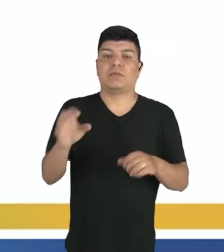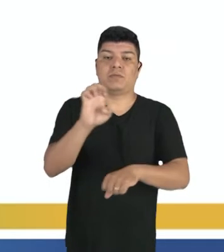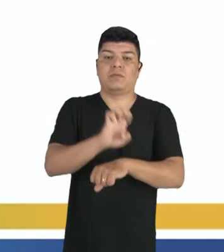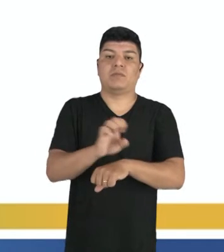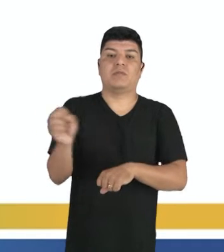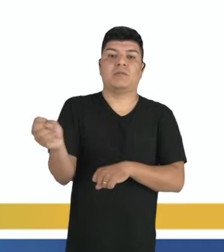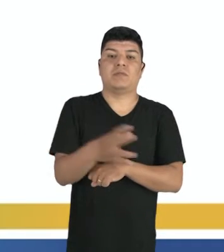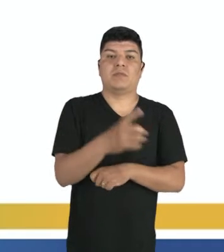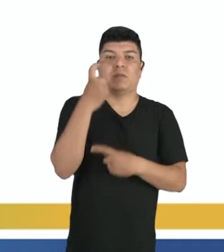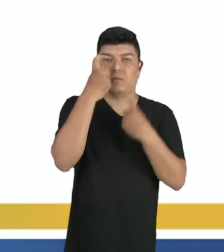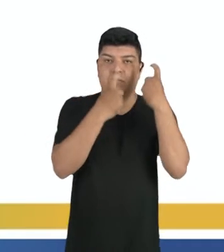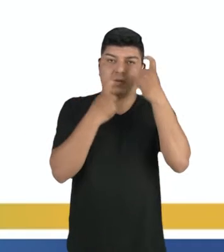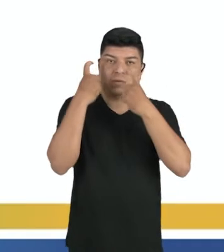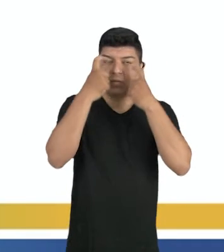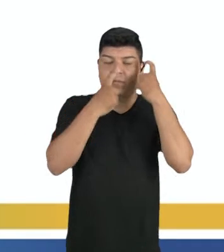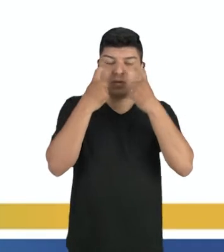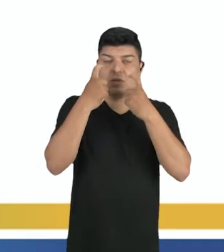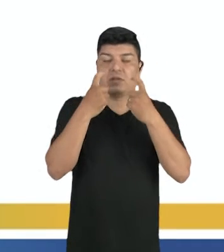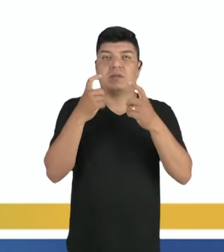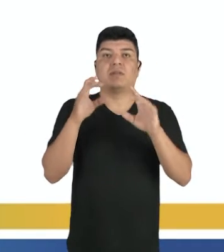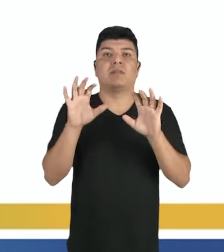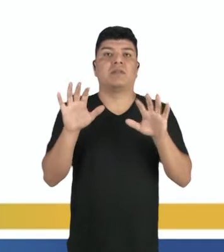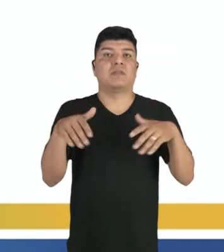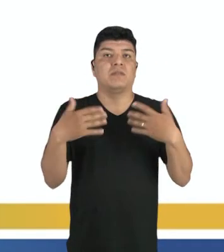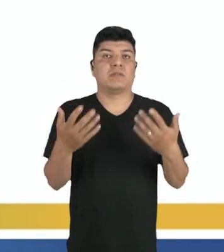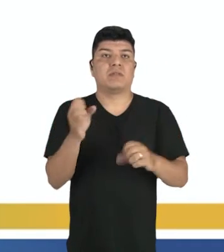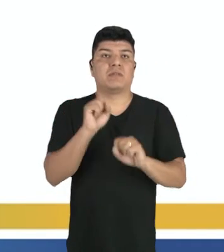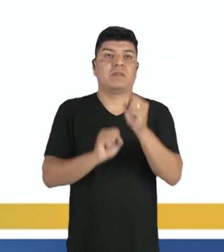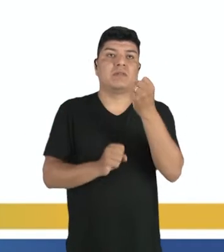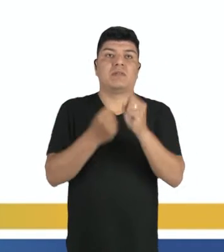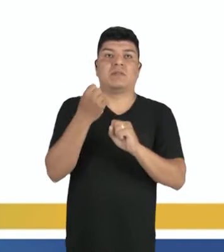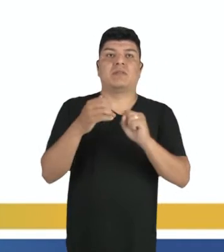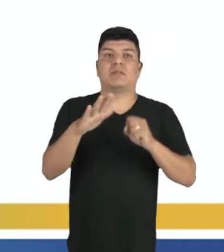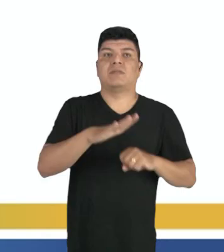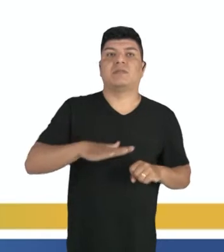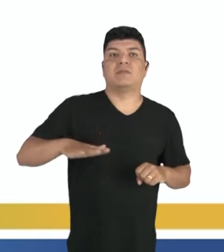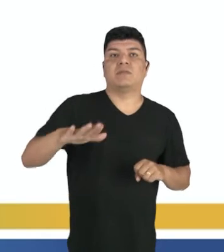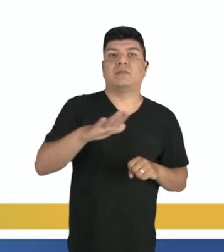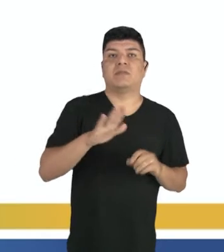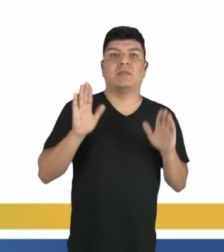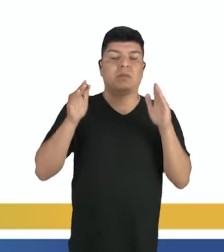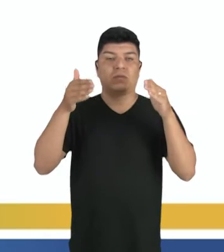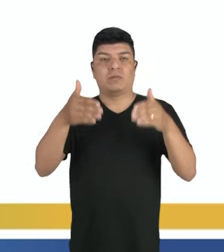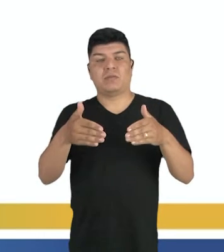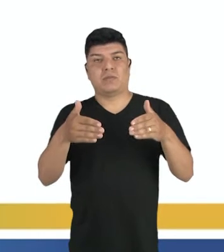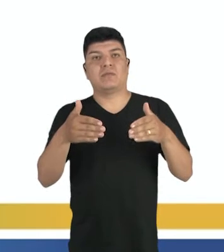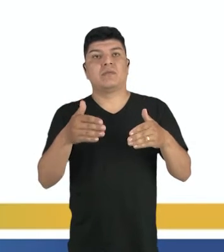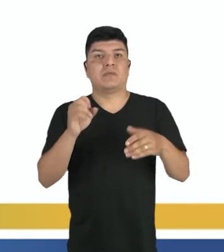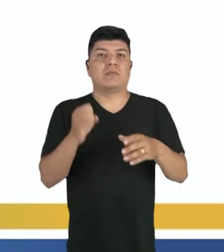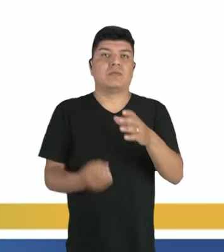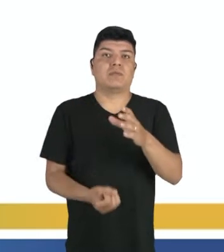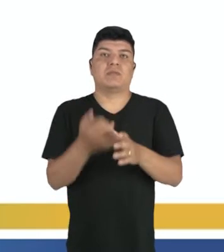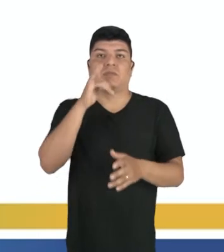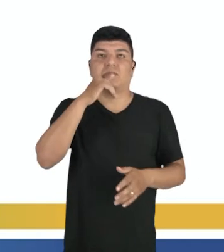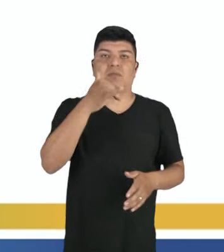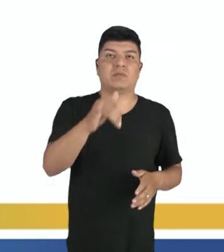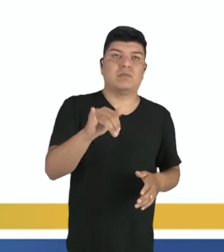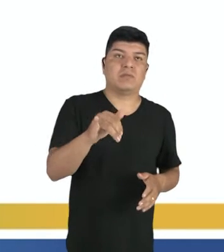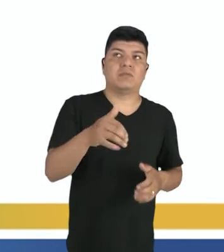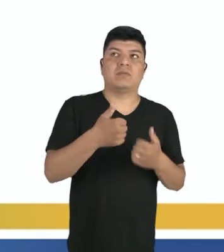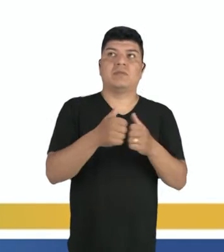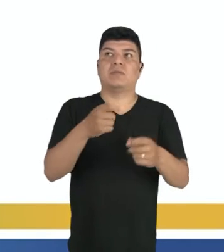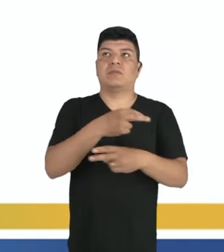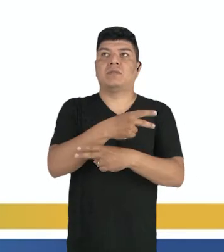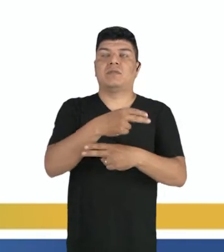Novo, a preocupação estatal foi com a indústria de base, com enfoque na produção de energia e setor